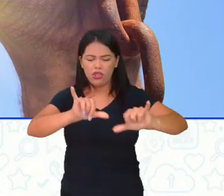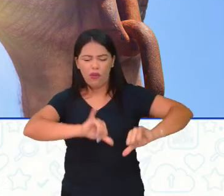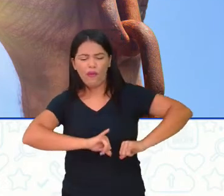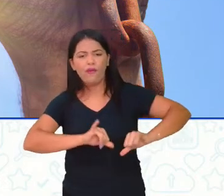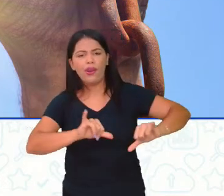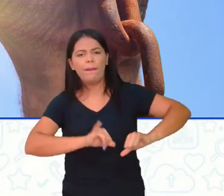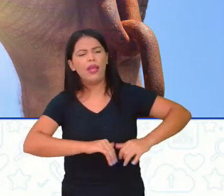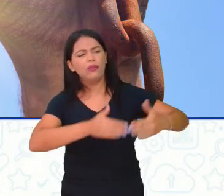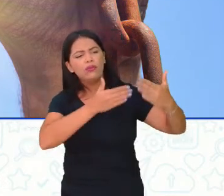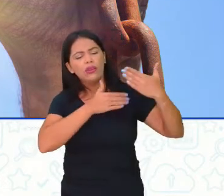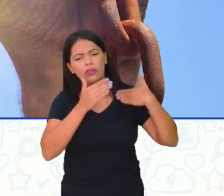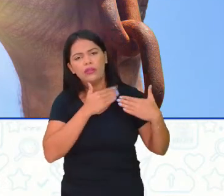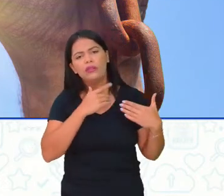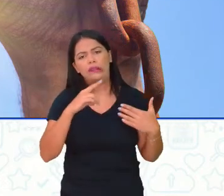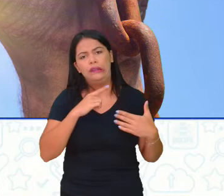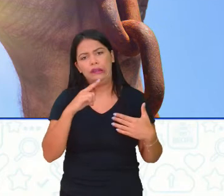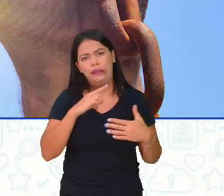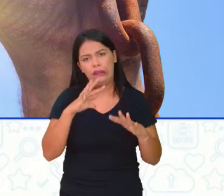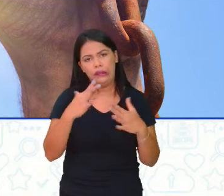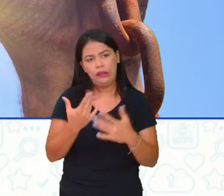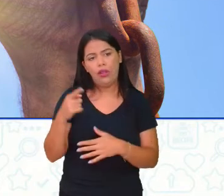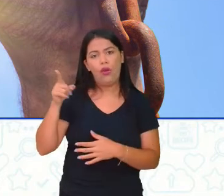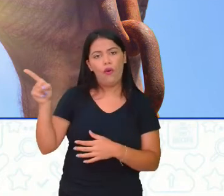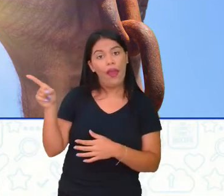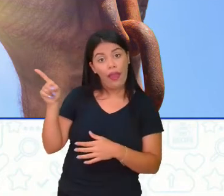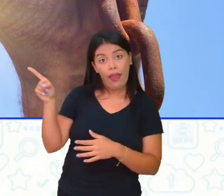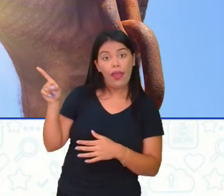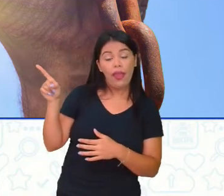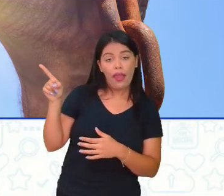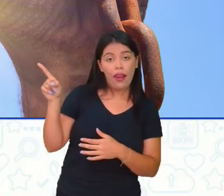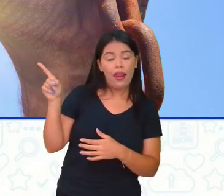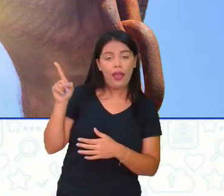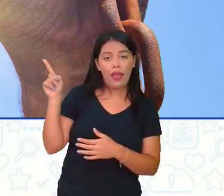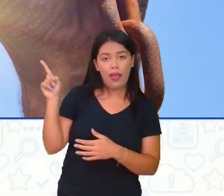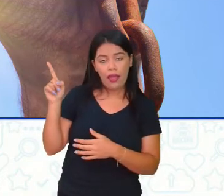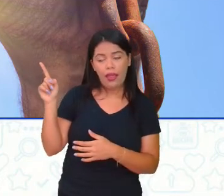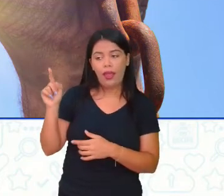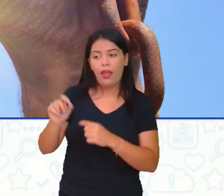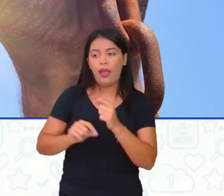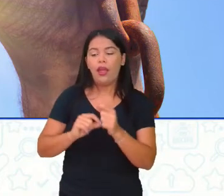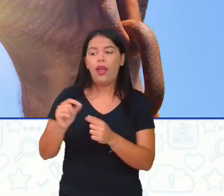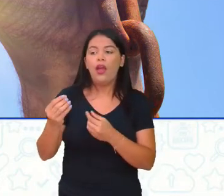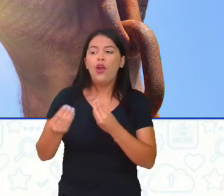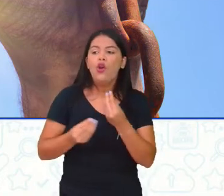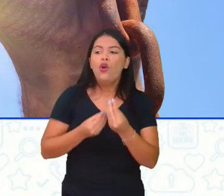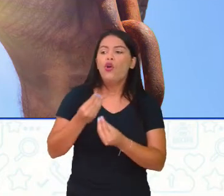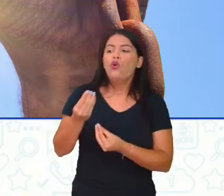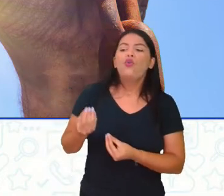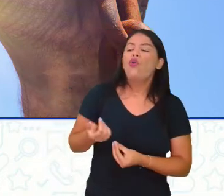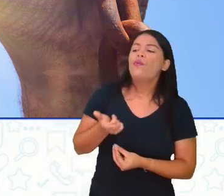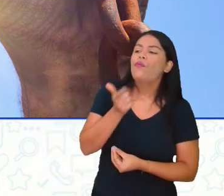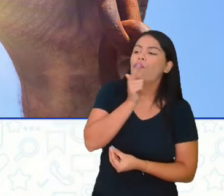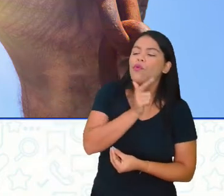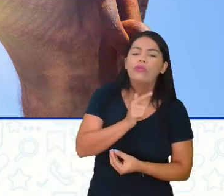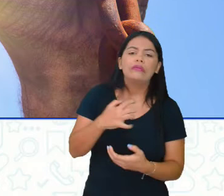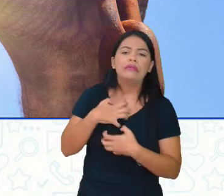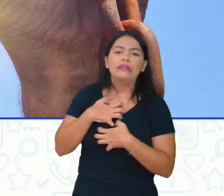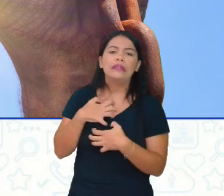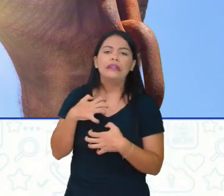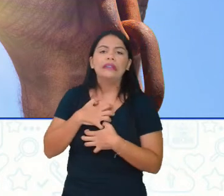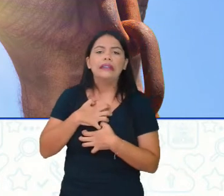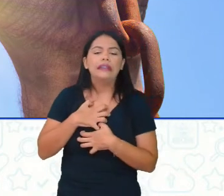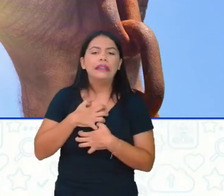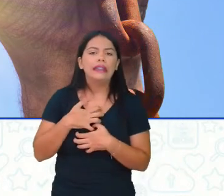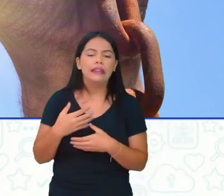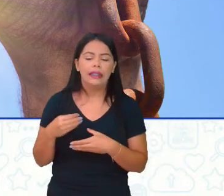bisavó, que Conceição Evaristo constrói esse eu lírico aí, se sentia dentro de um processo, não é?